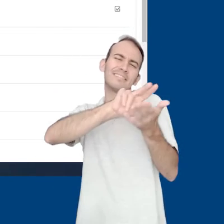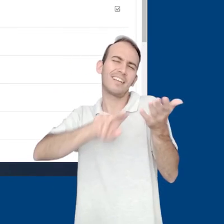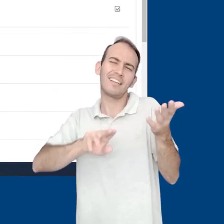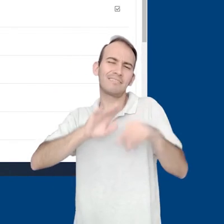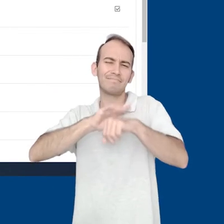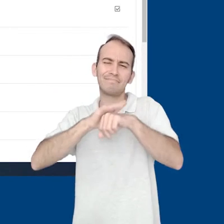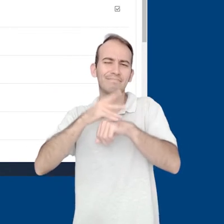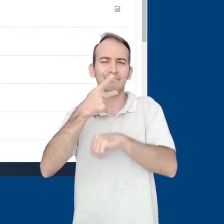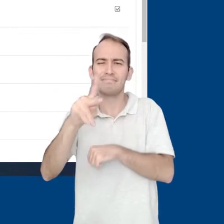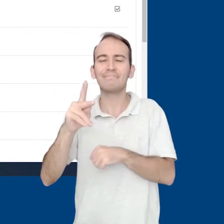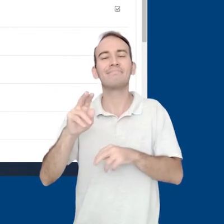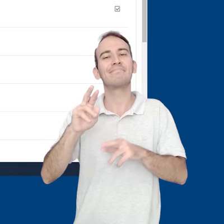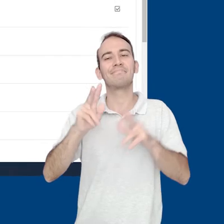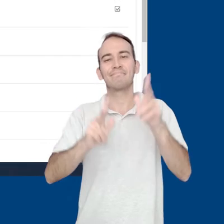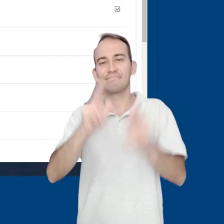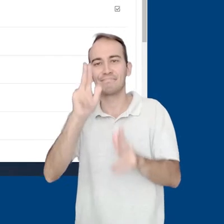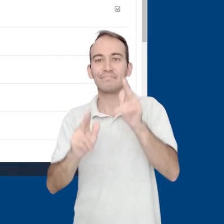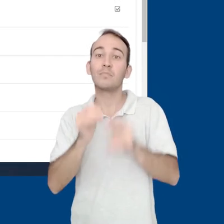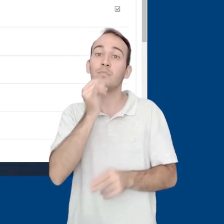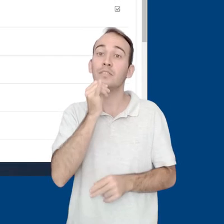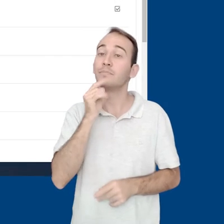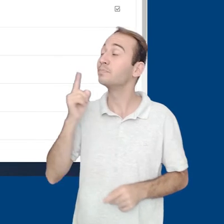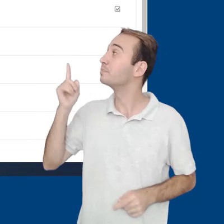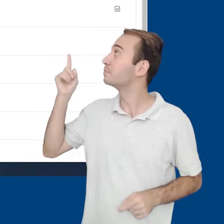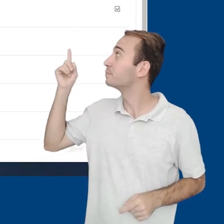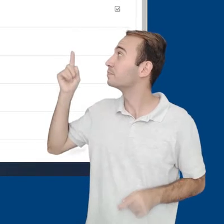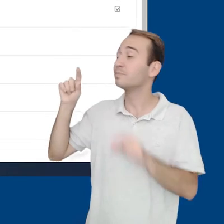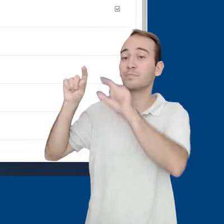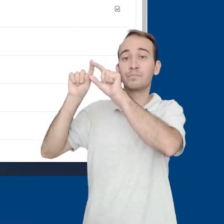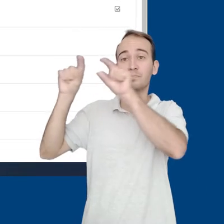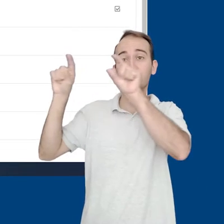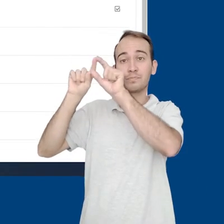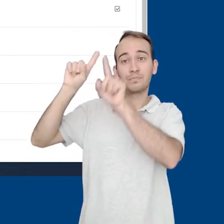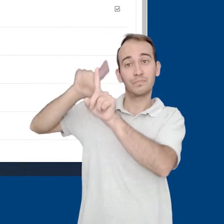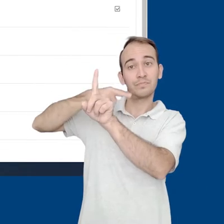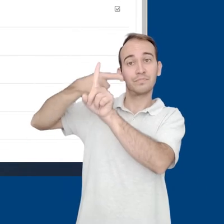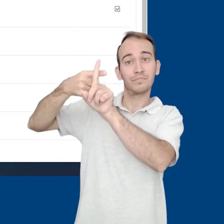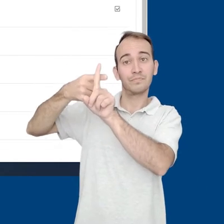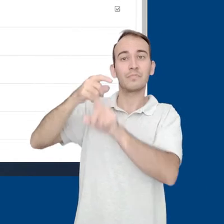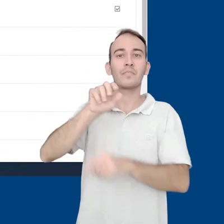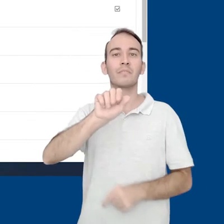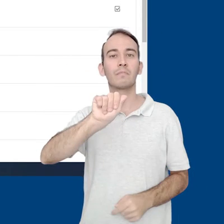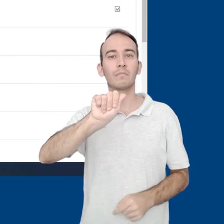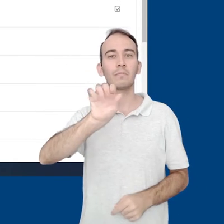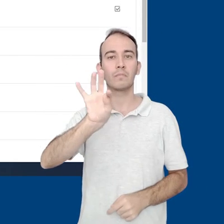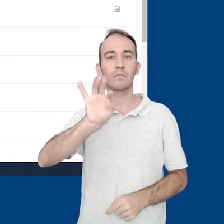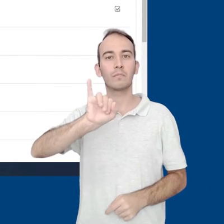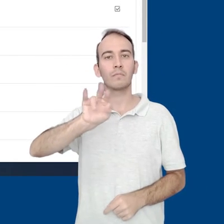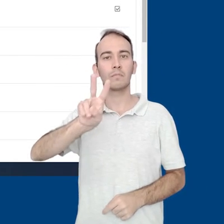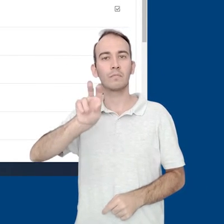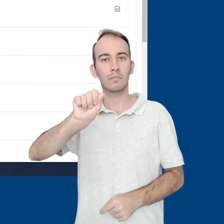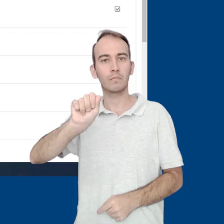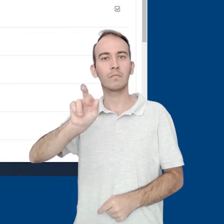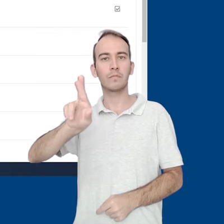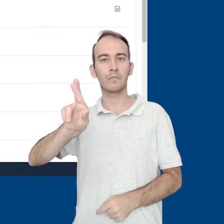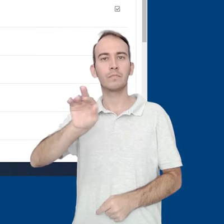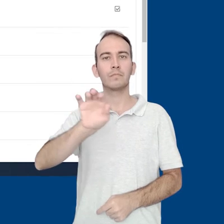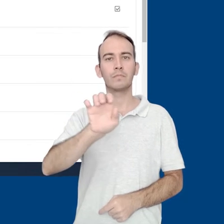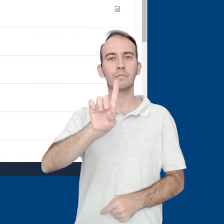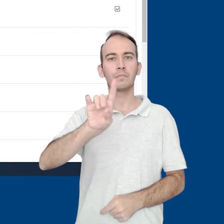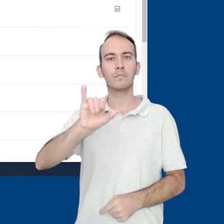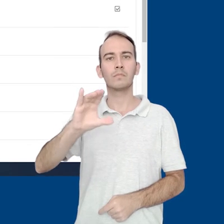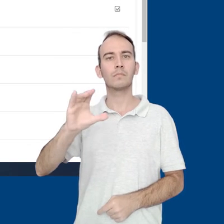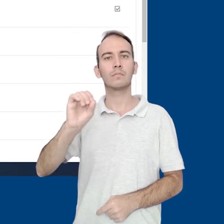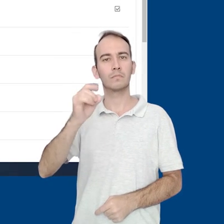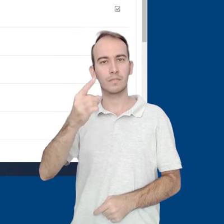botão. Existe um botão chamado ativar edição. Para os temas que não exibem esse botão de ativar